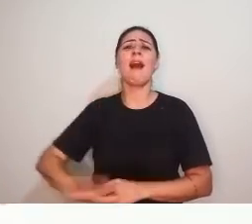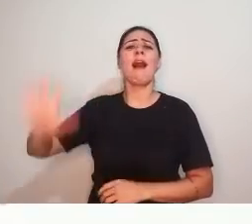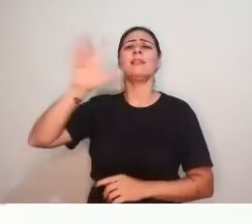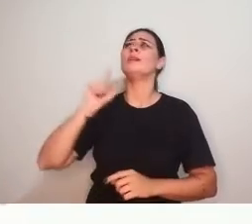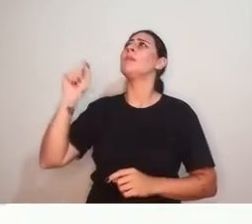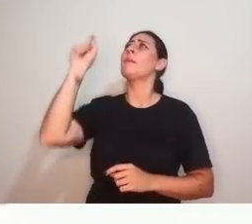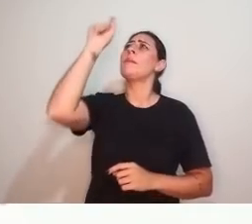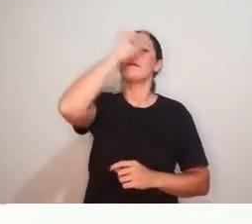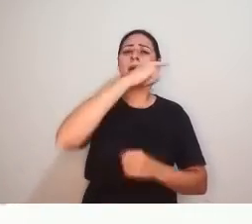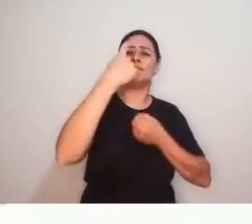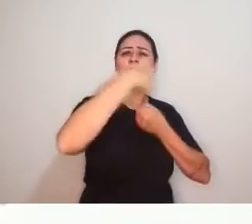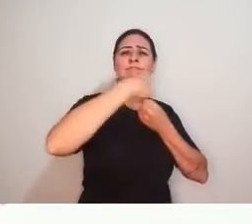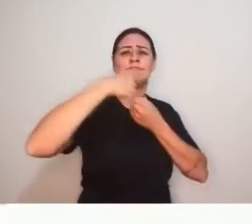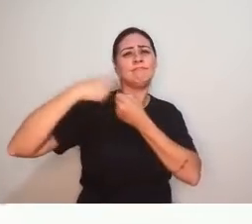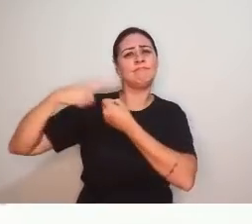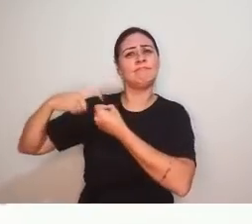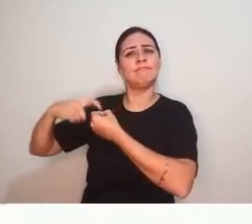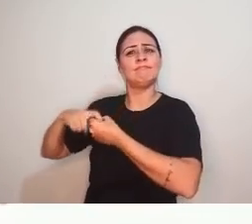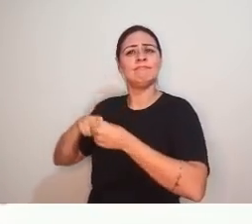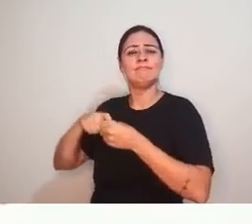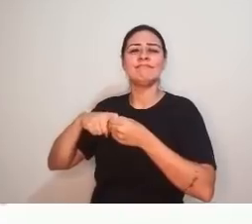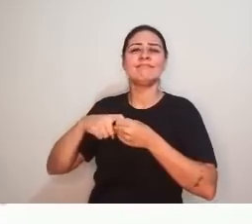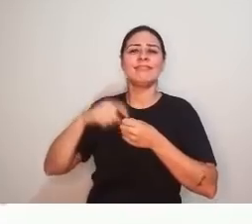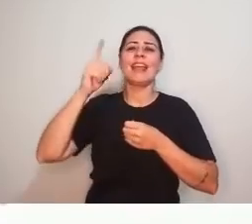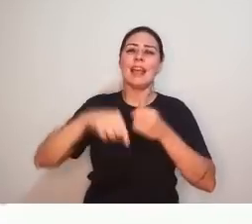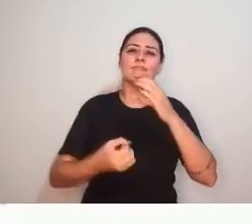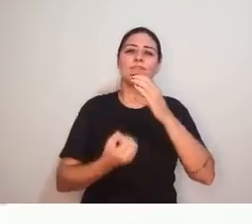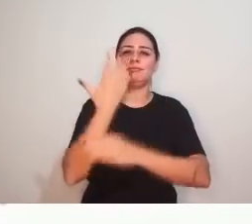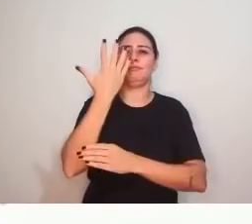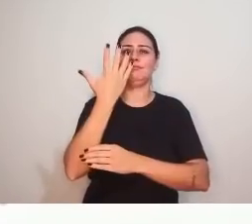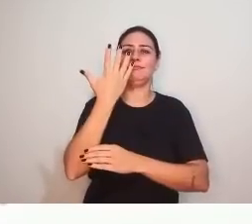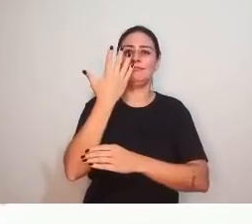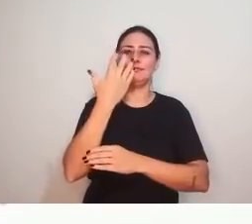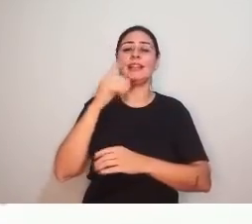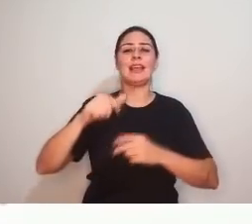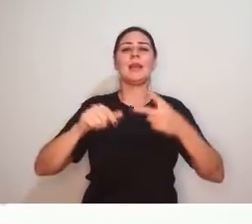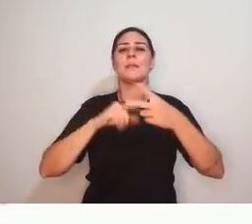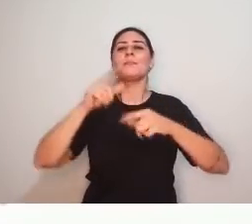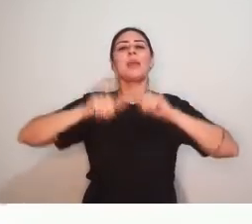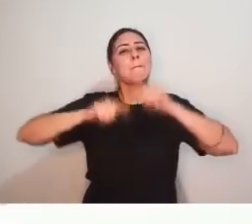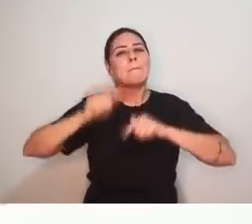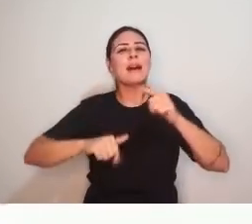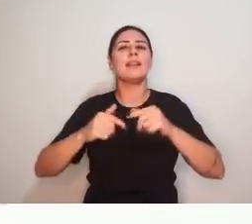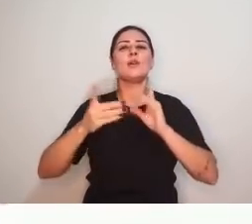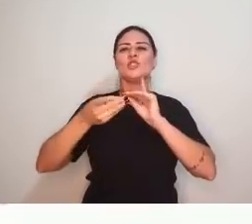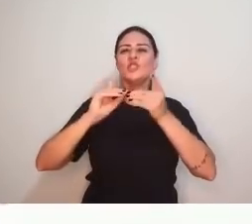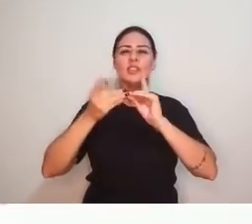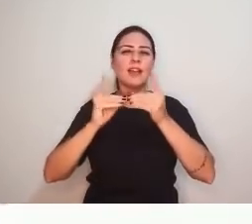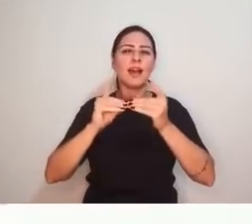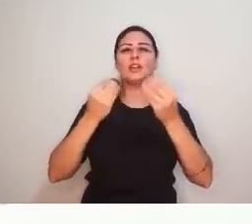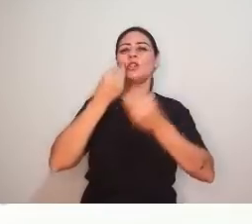Brasil, que pensaram comigo na construção dessa coleção. Recurso didático,